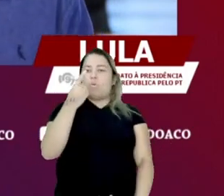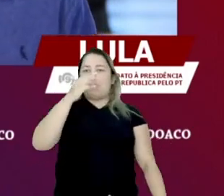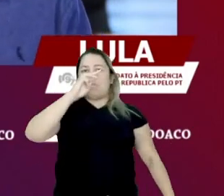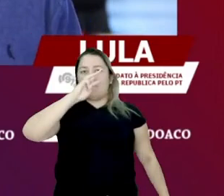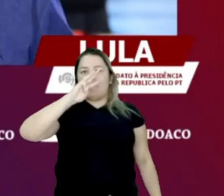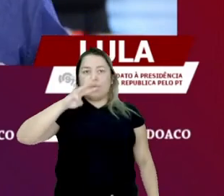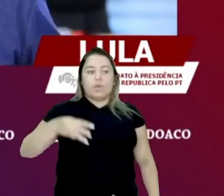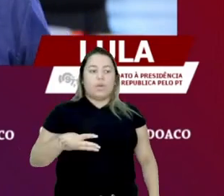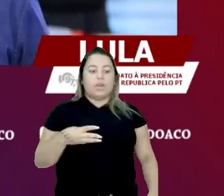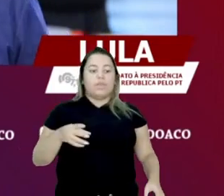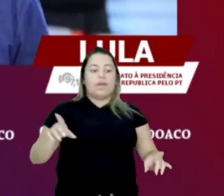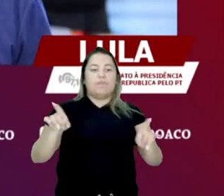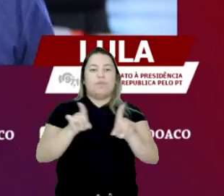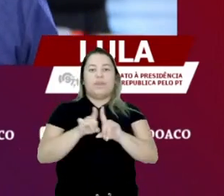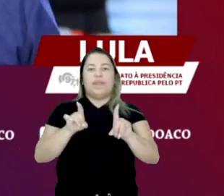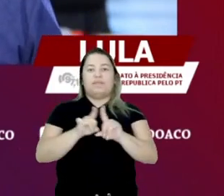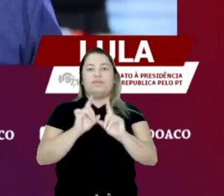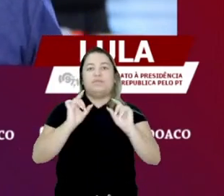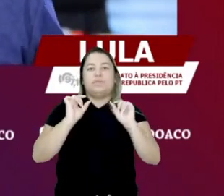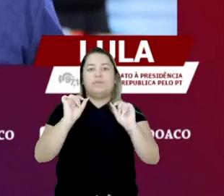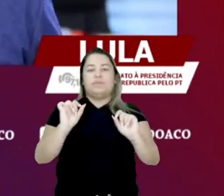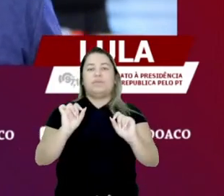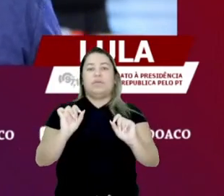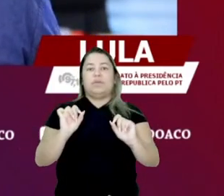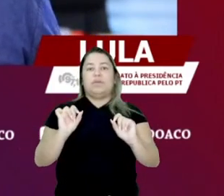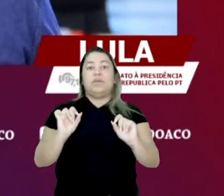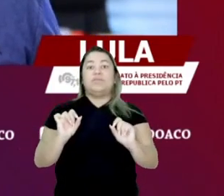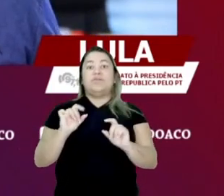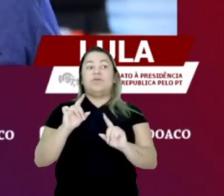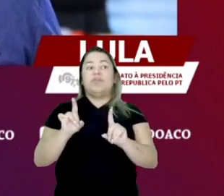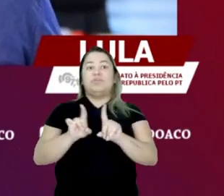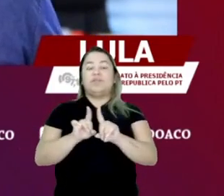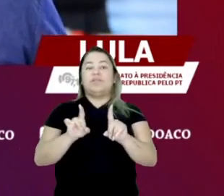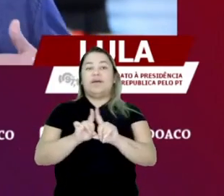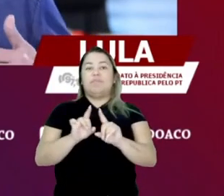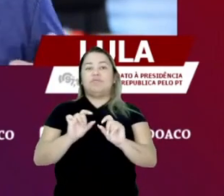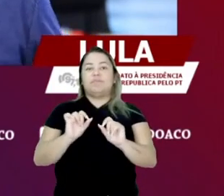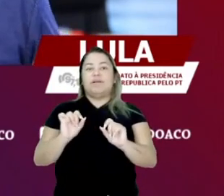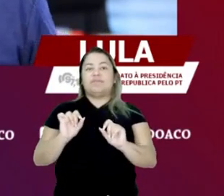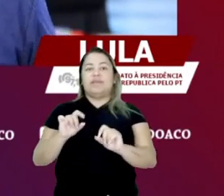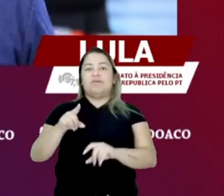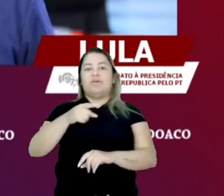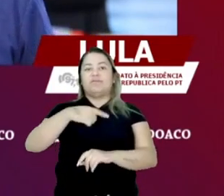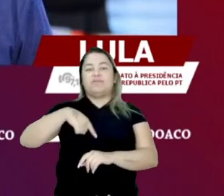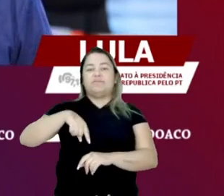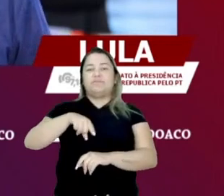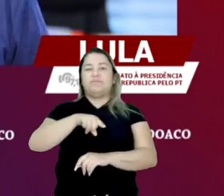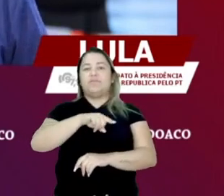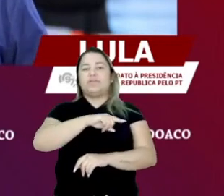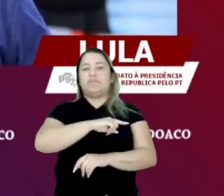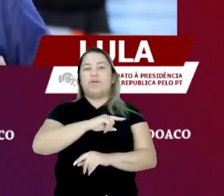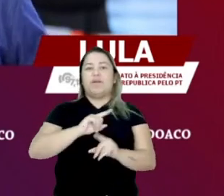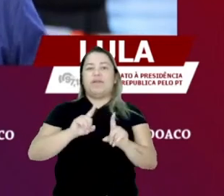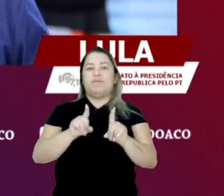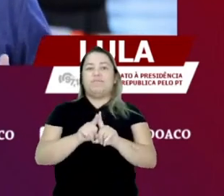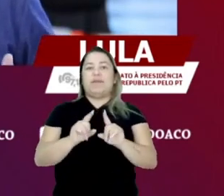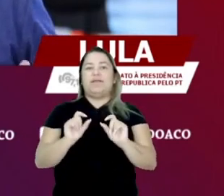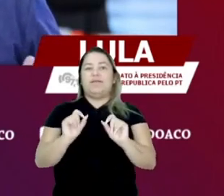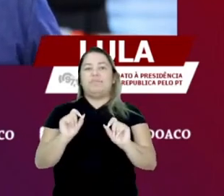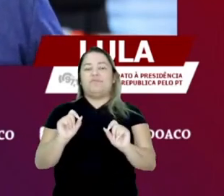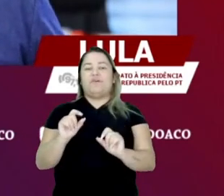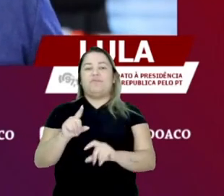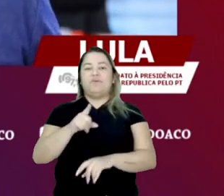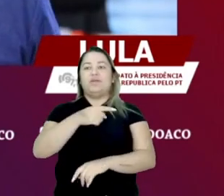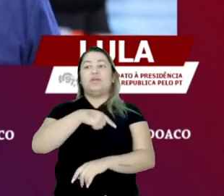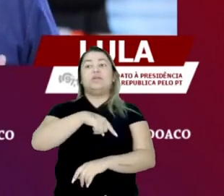negou, negligenciou e não teve coragem de tomar as atitudes certas que o mundo inteiro tomou. Eu acho que